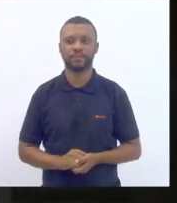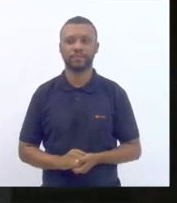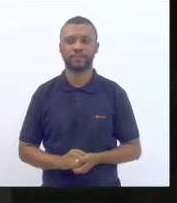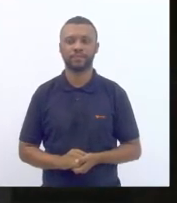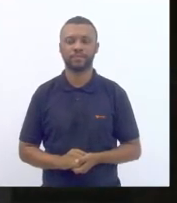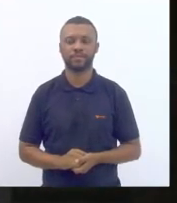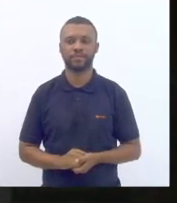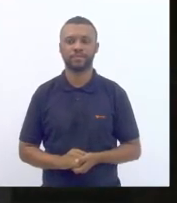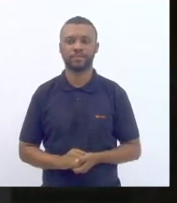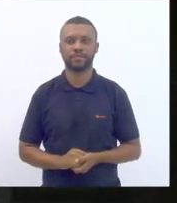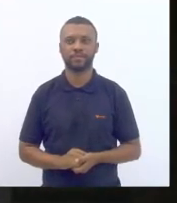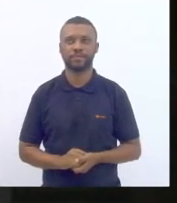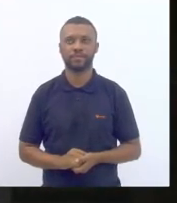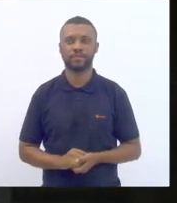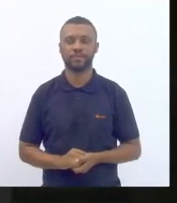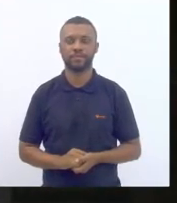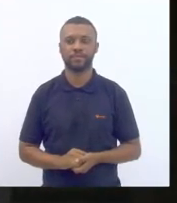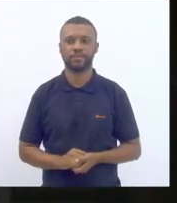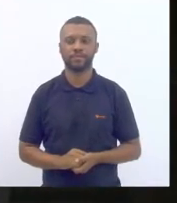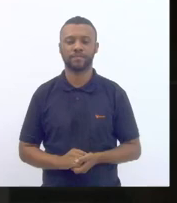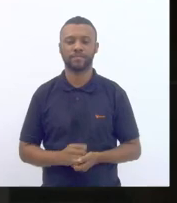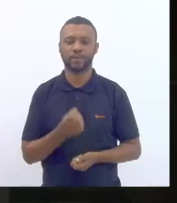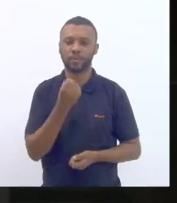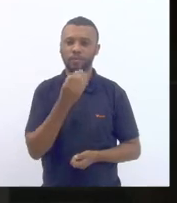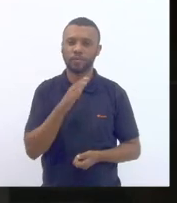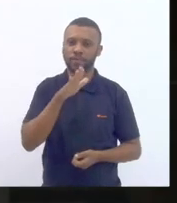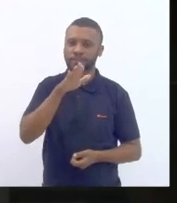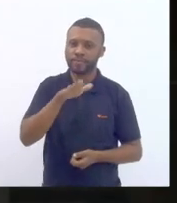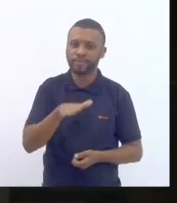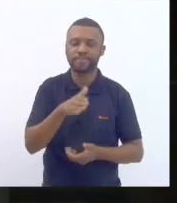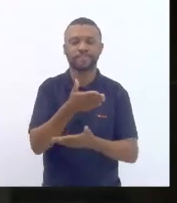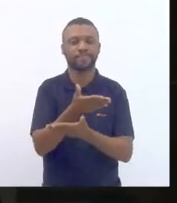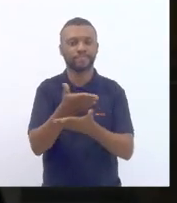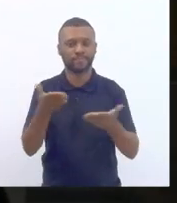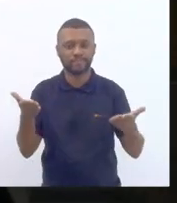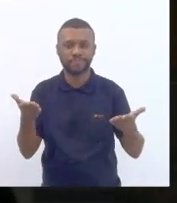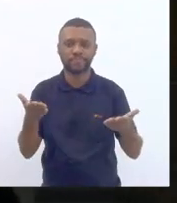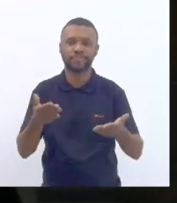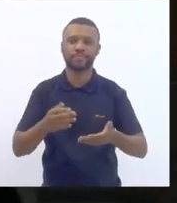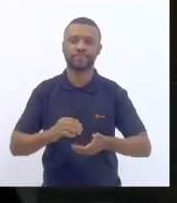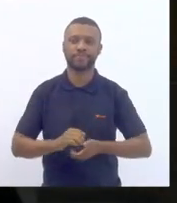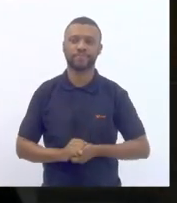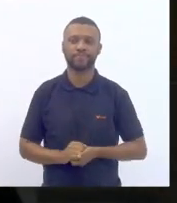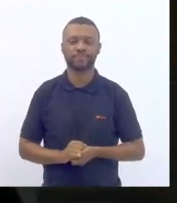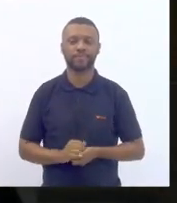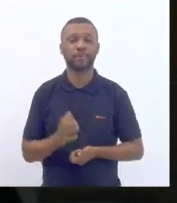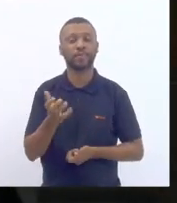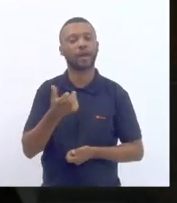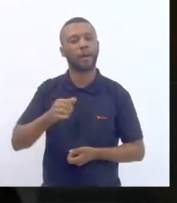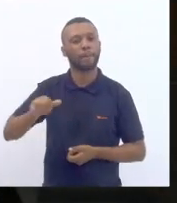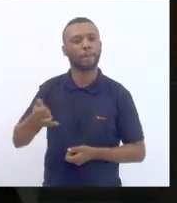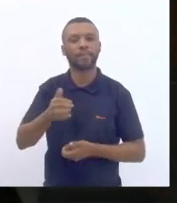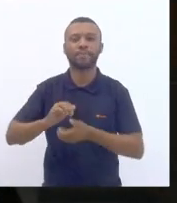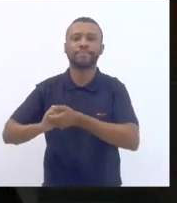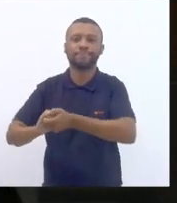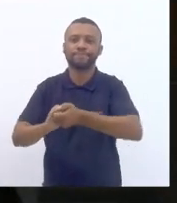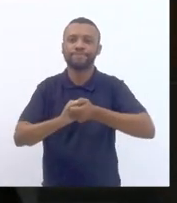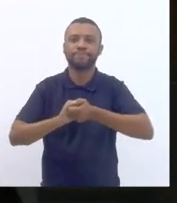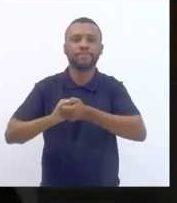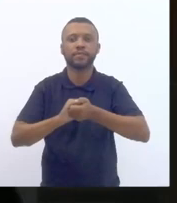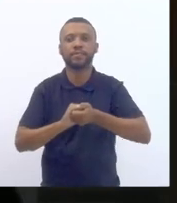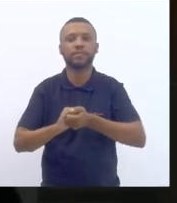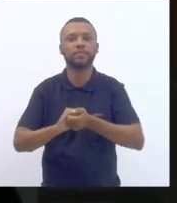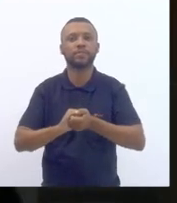Oi boa tarde a todos todos cumprimentando o